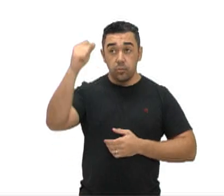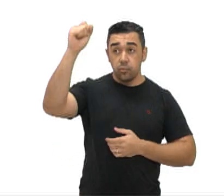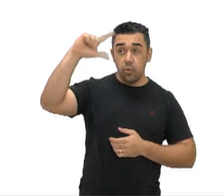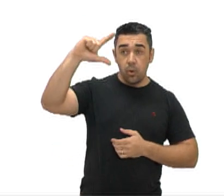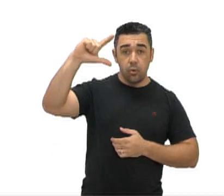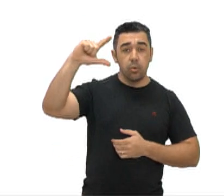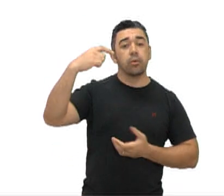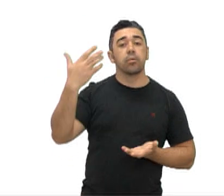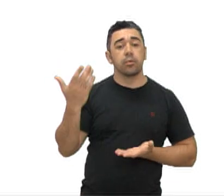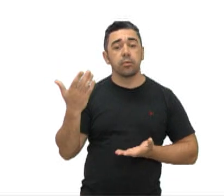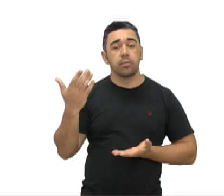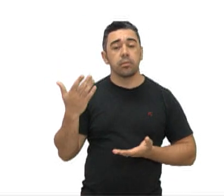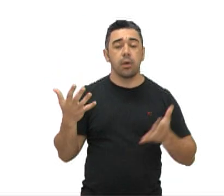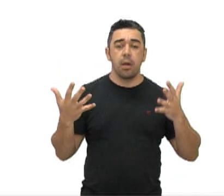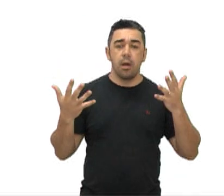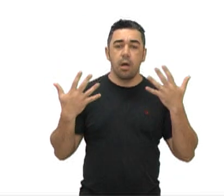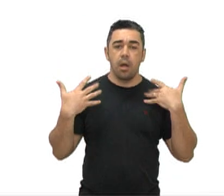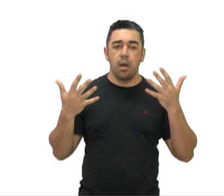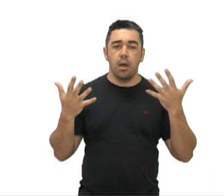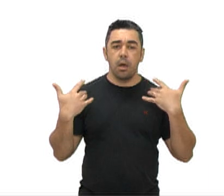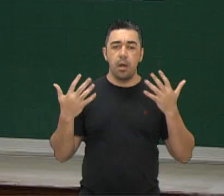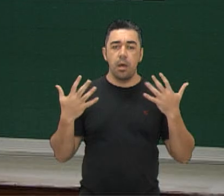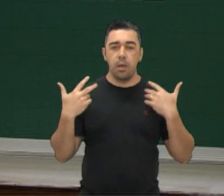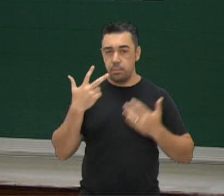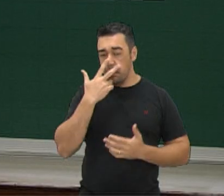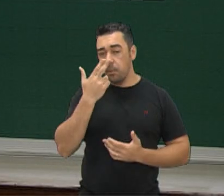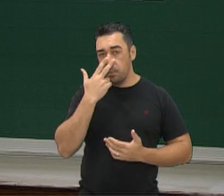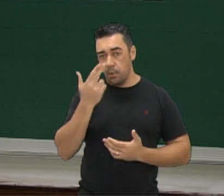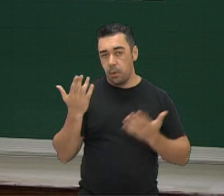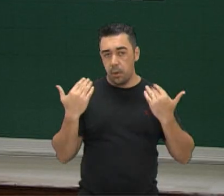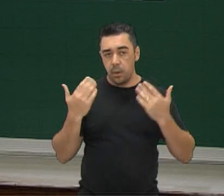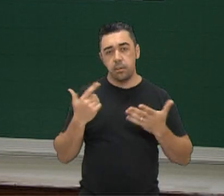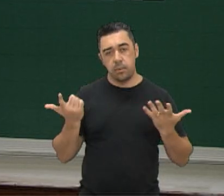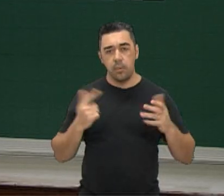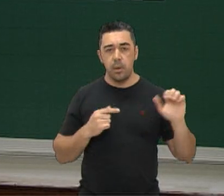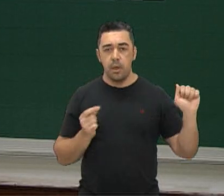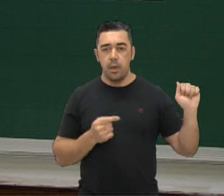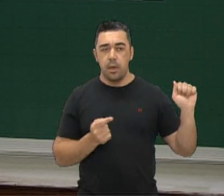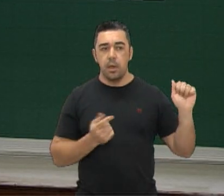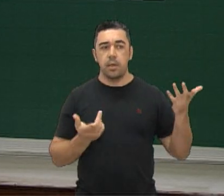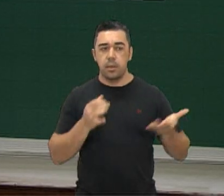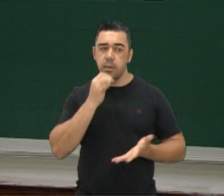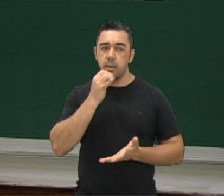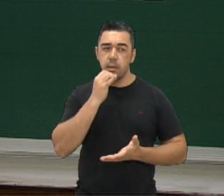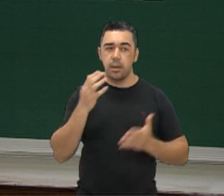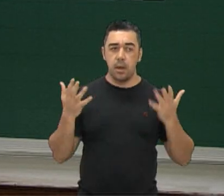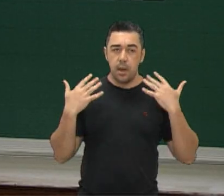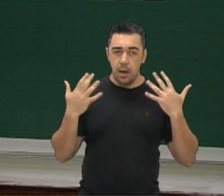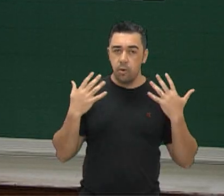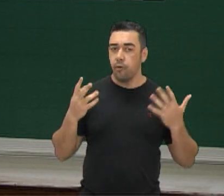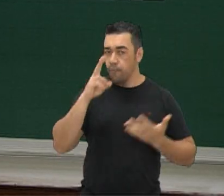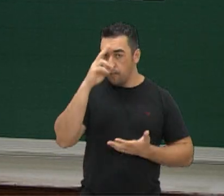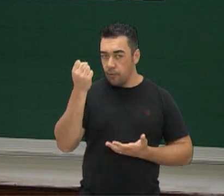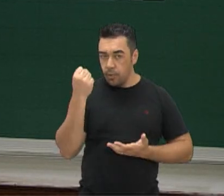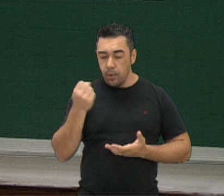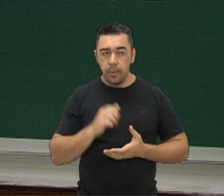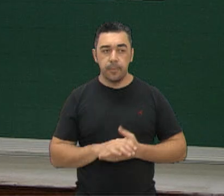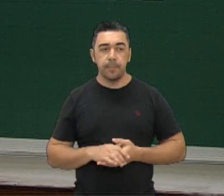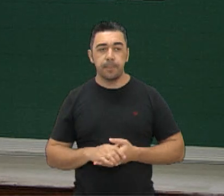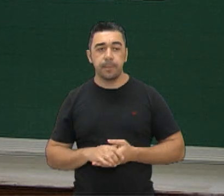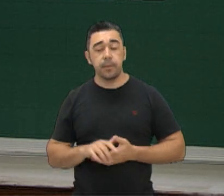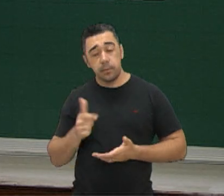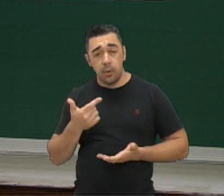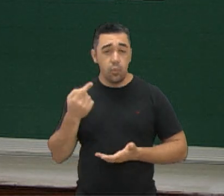imagem tem a ver com o sol, parece que está calor, né? Então, el calor está muito intenso, a letra